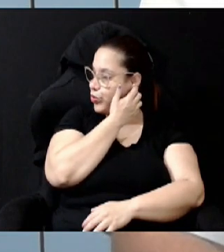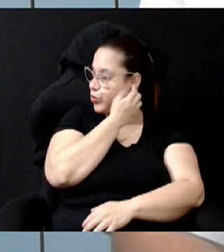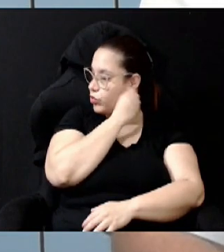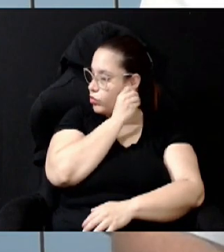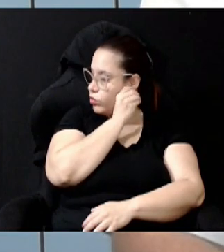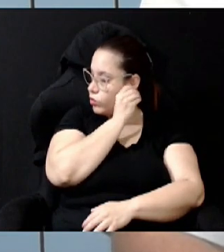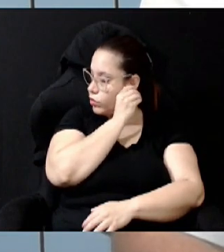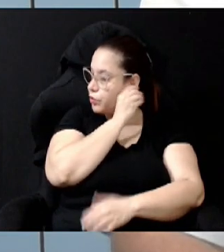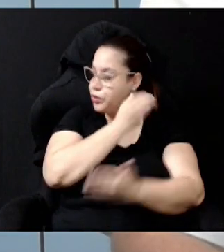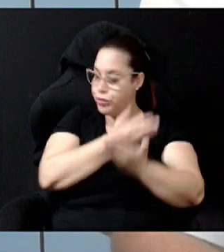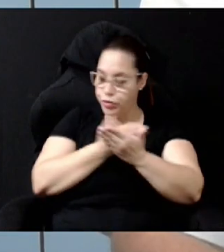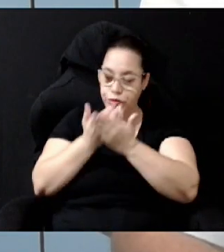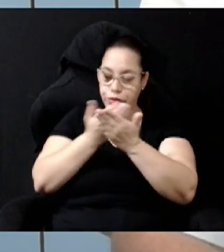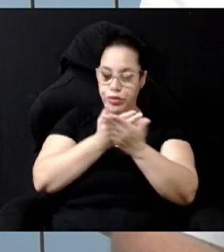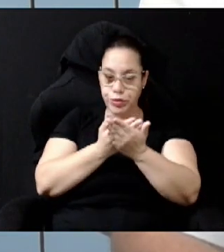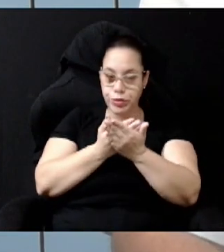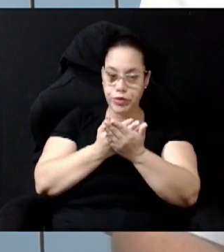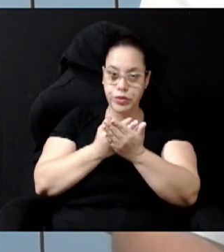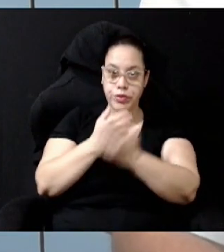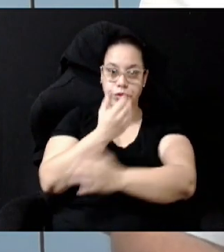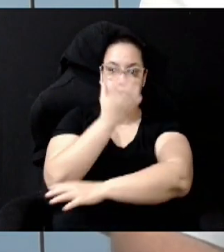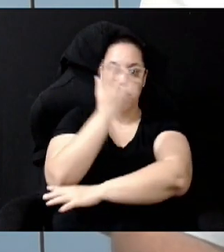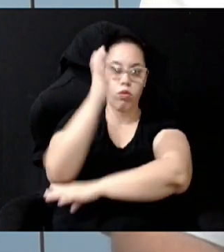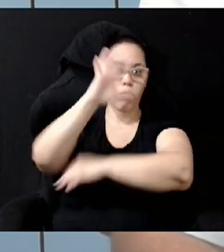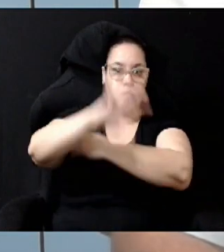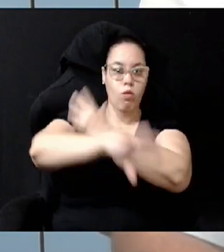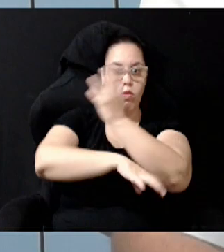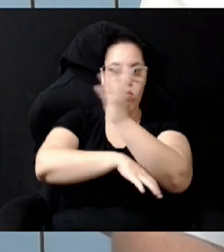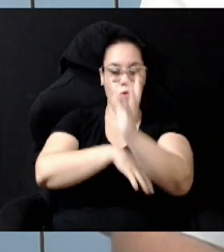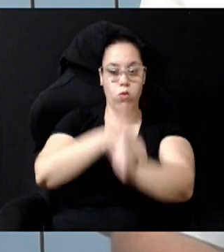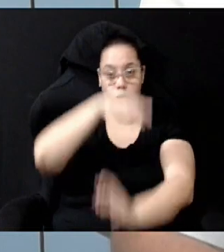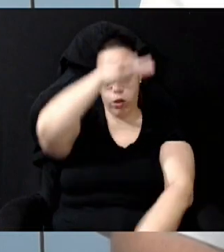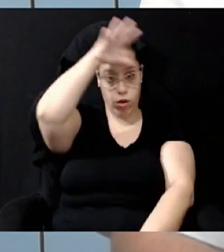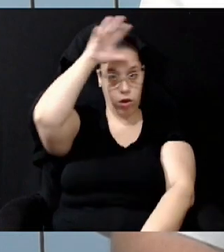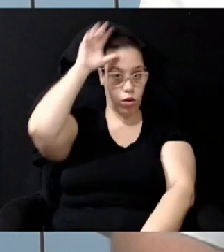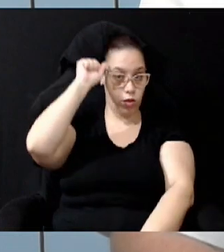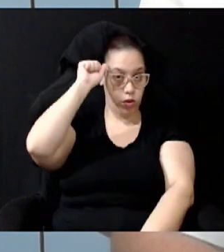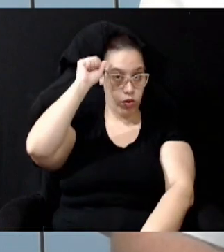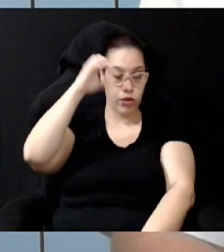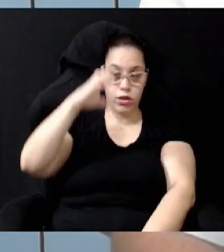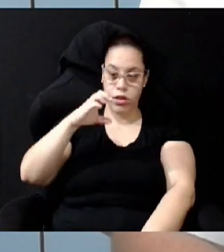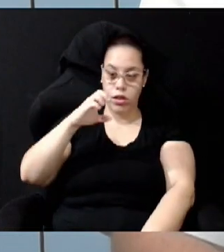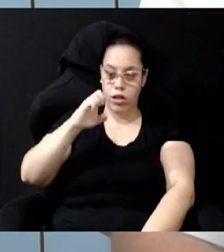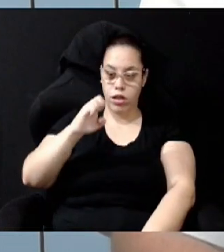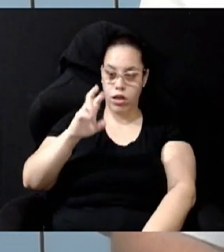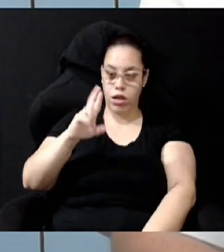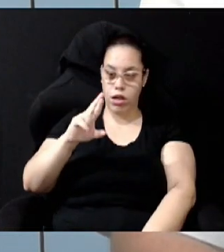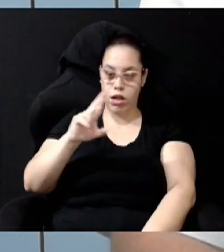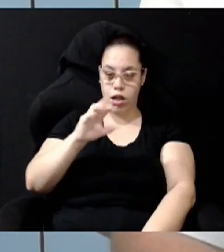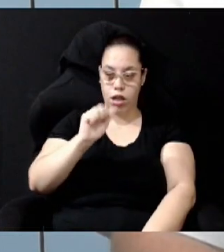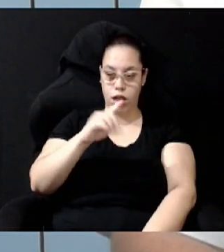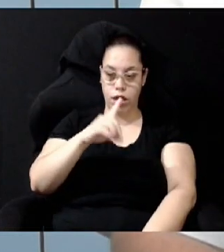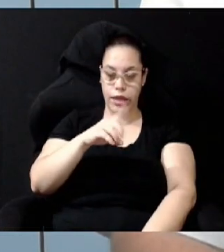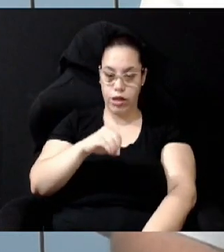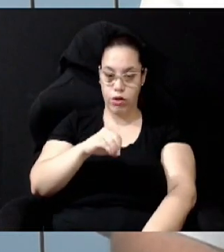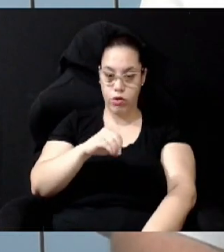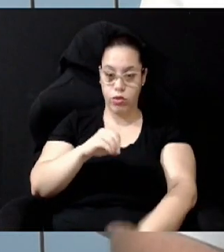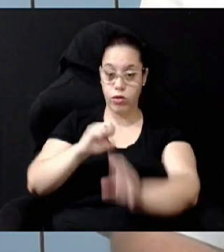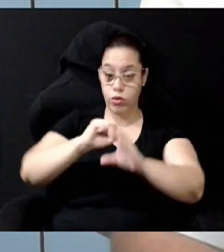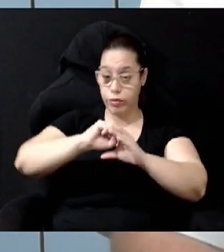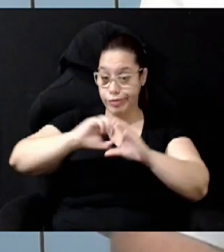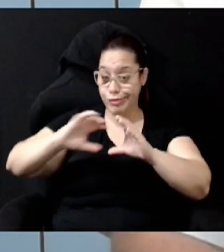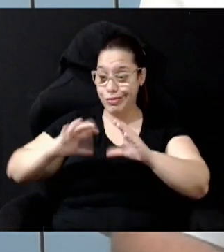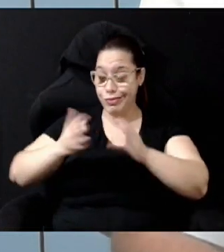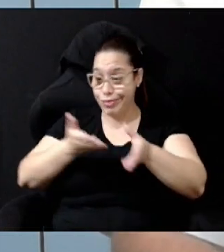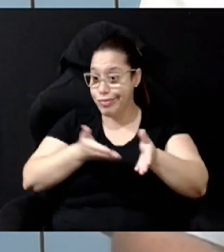há uma vegetação que combina Mata Atlântica e Cerrado. E o Cerrado, pelas suas características, é um lugar